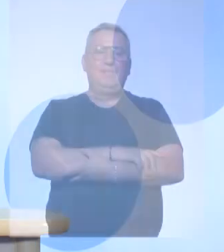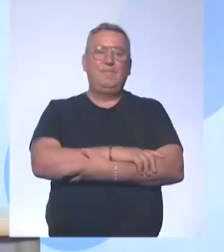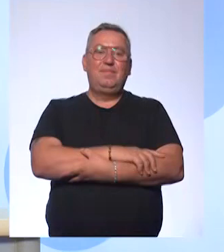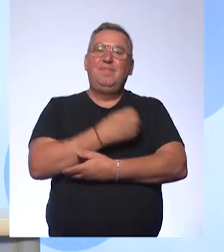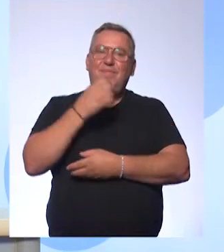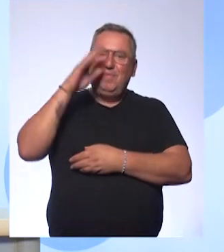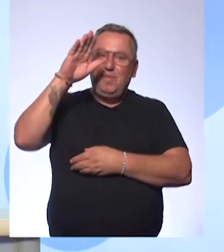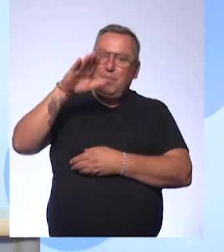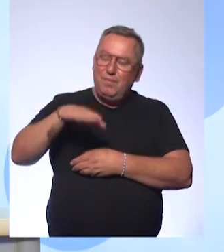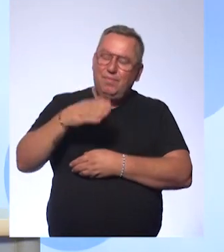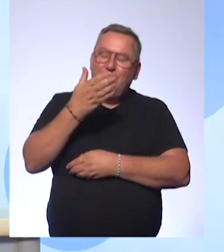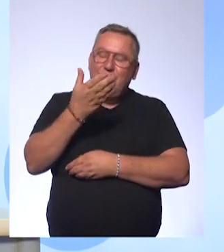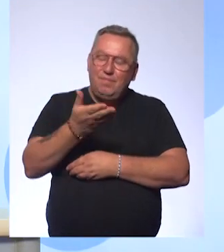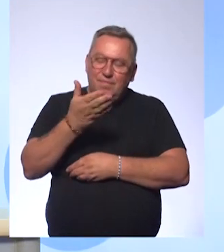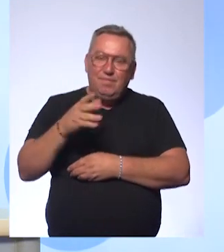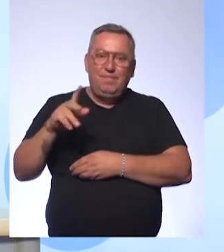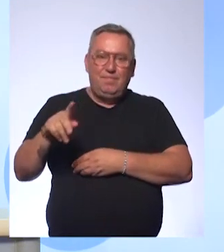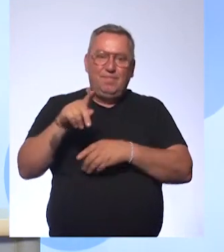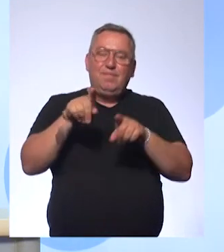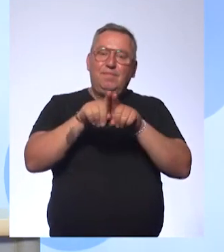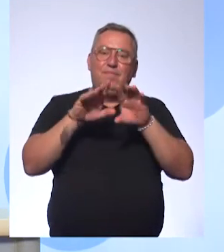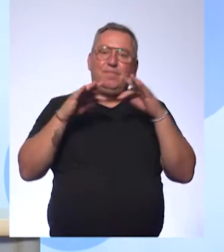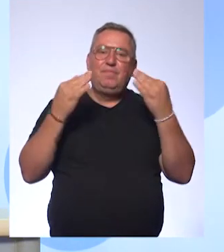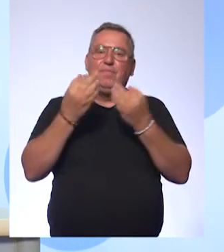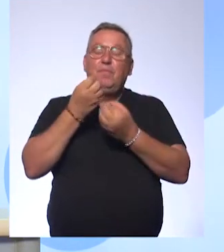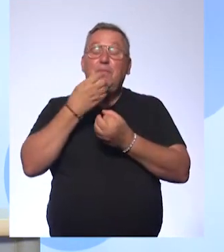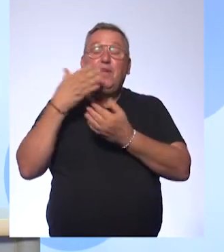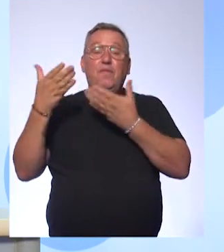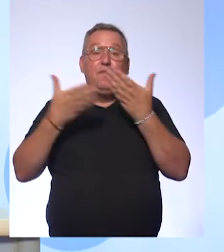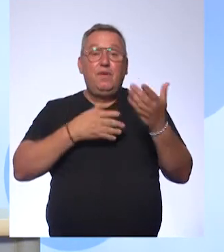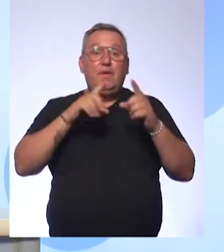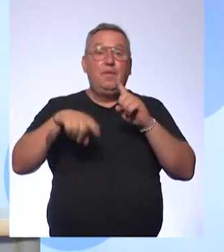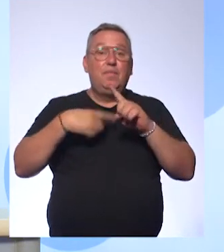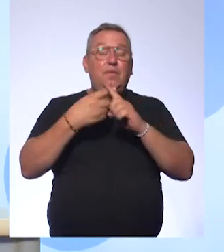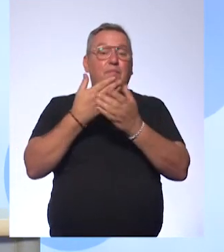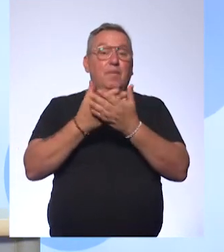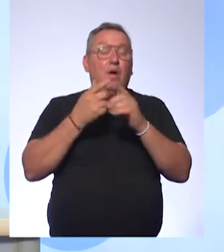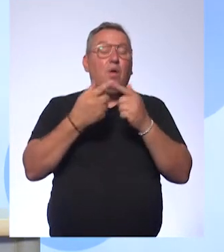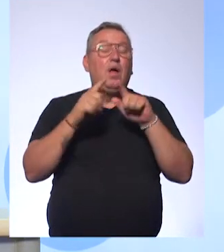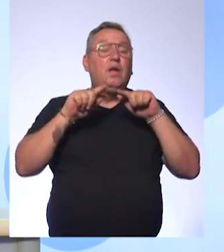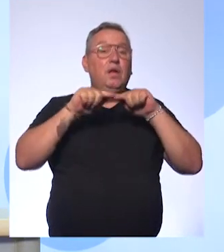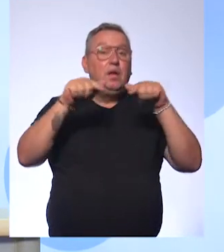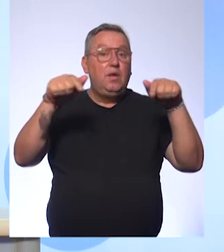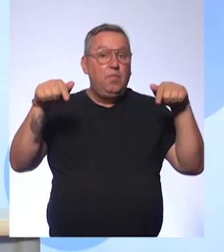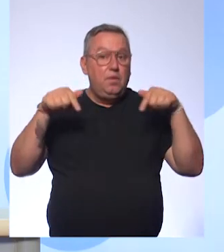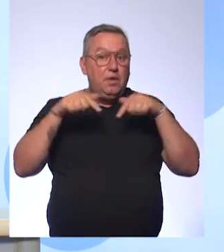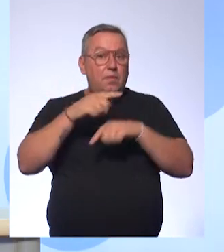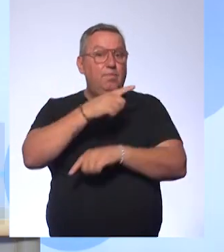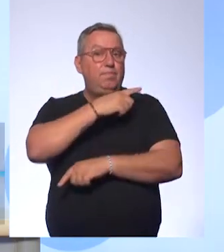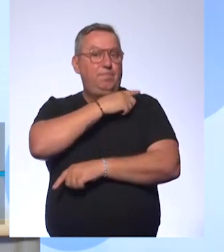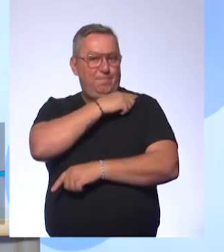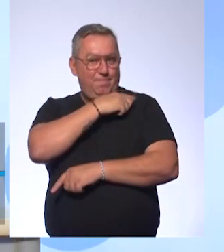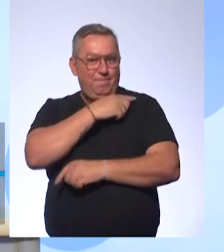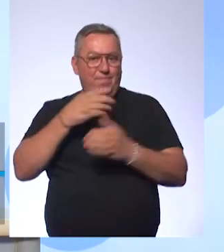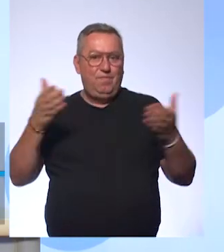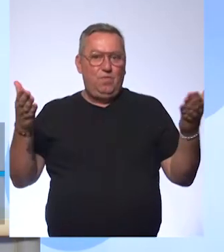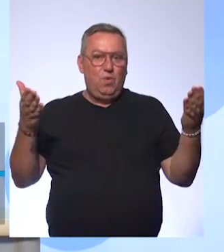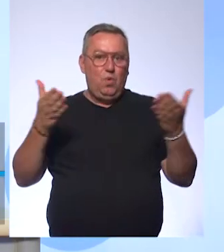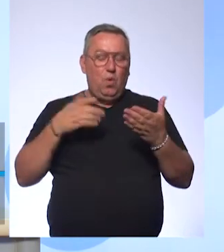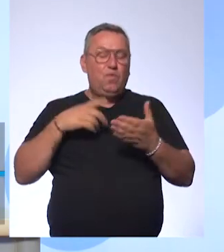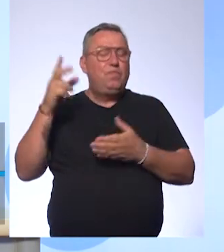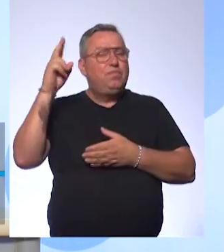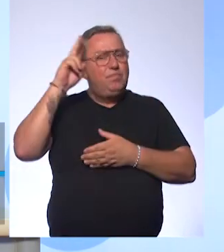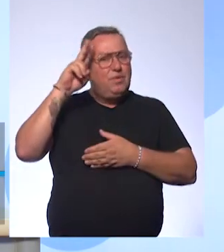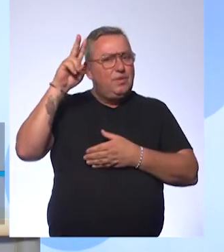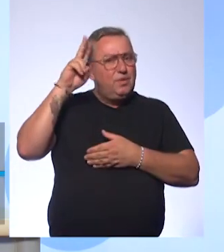Boa tarde, estudantes, professores, familiares. Seja bem-vindo a mais uma aula de Química da primeira série do ensino médio. E hoje nós vamos estar